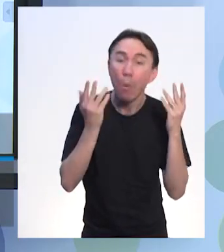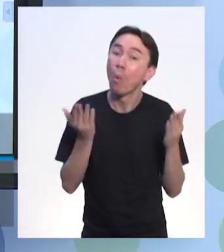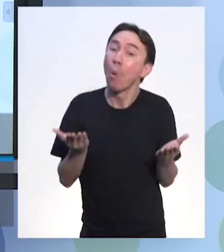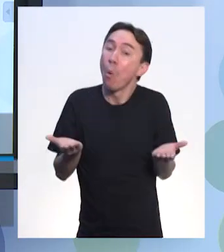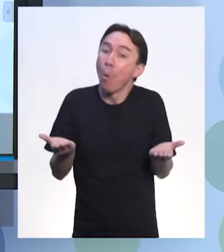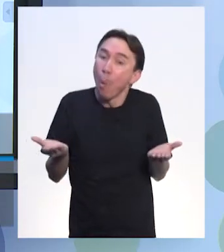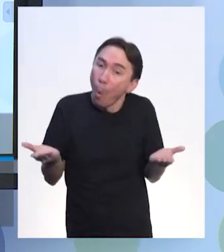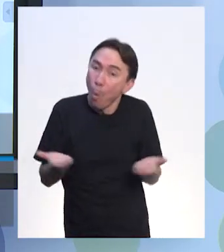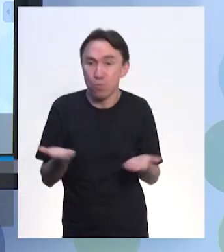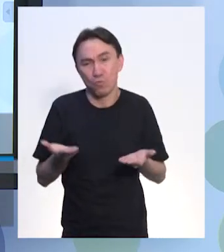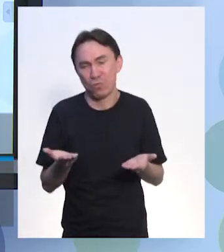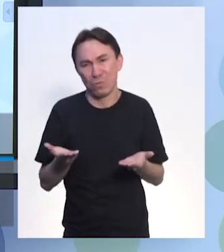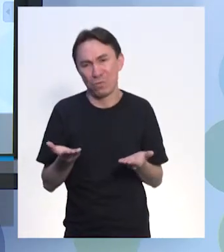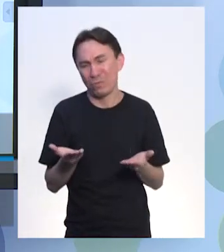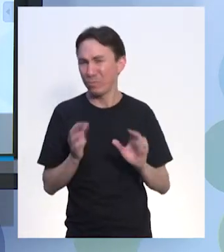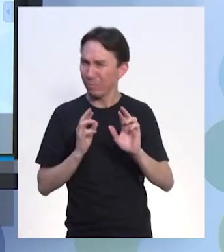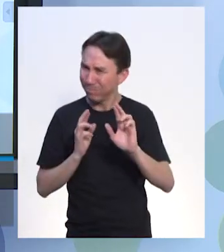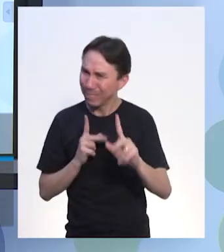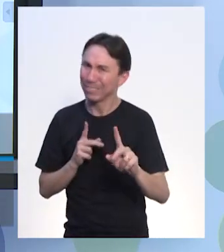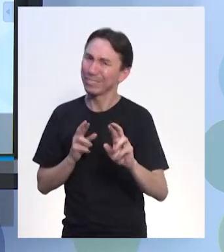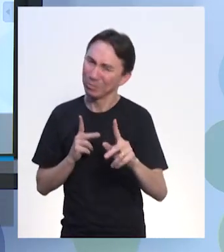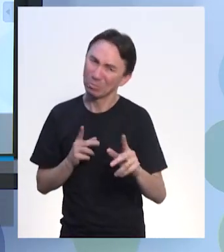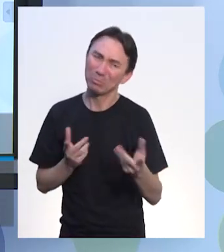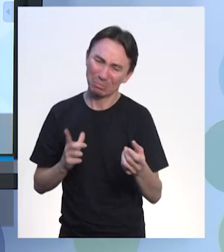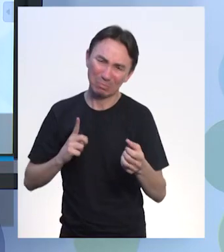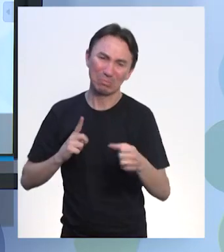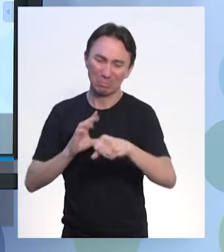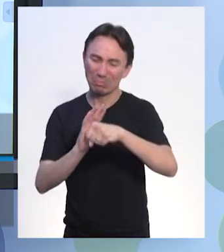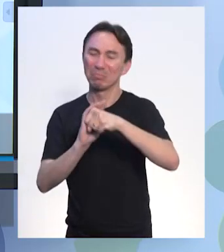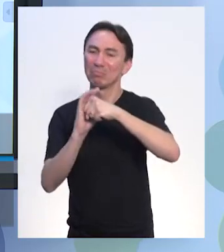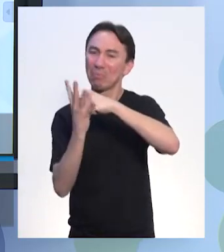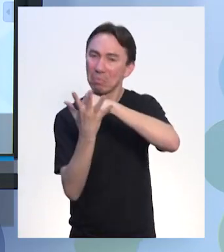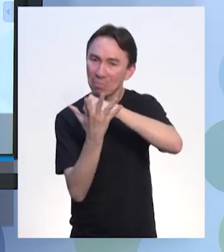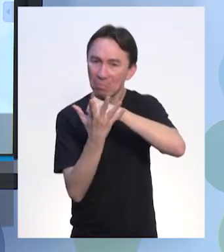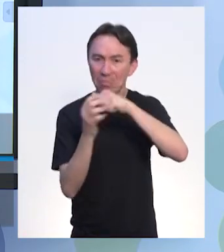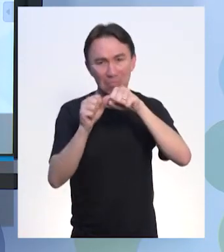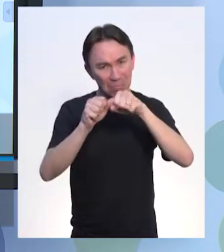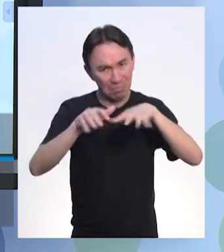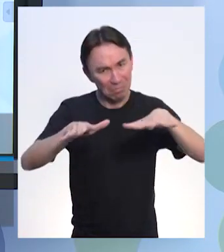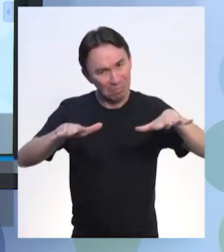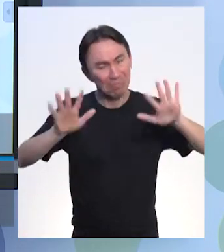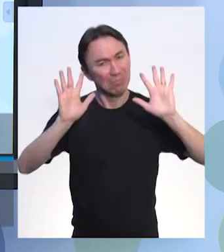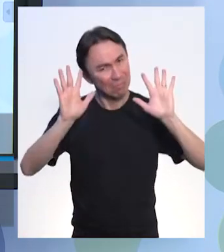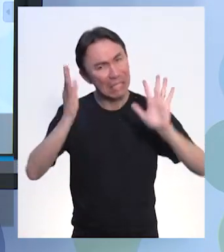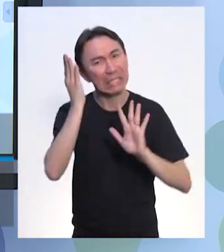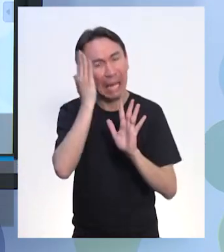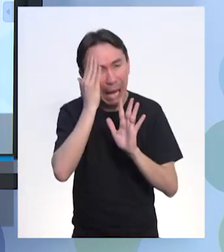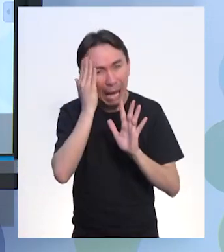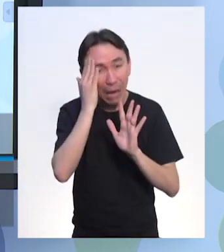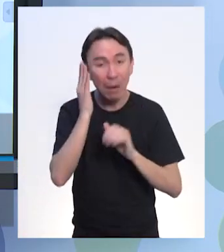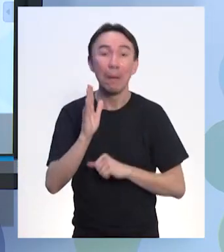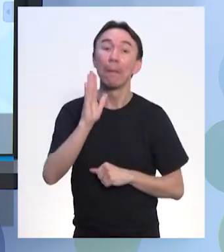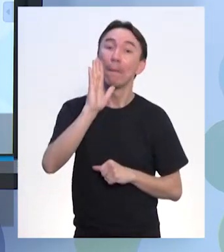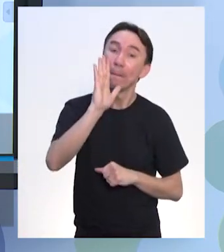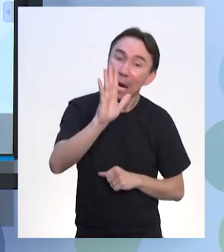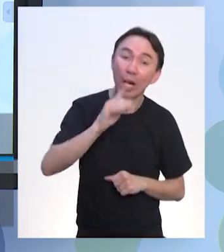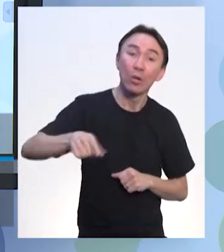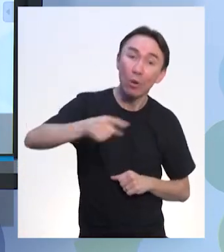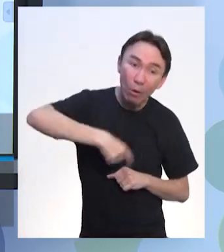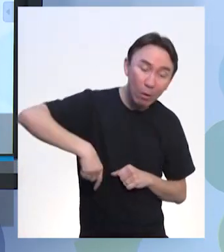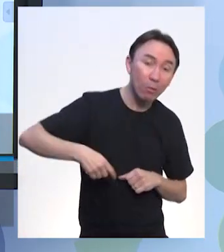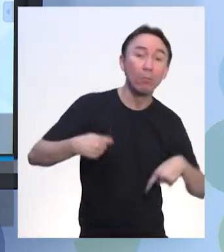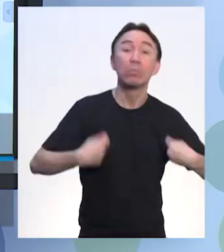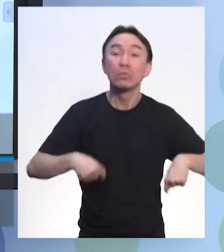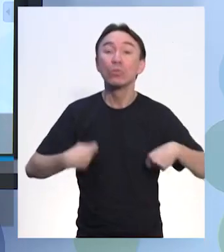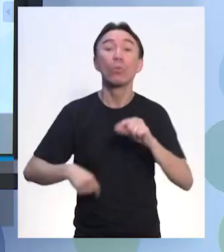nossas condições são outras. Entretanto, a gente tem que ter uma mentalidade bem positiva para que